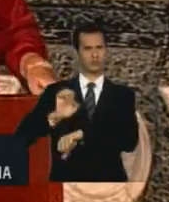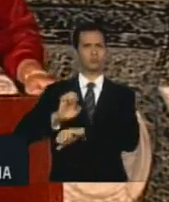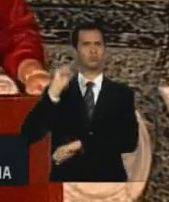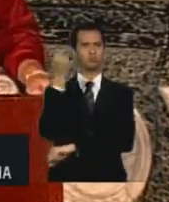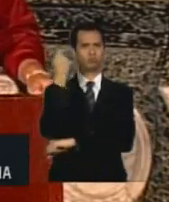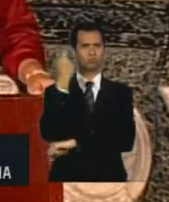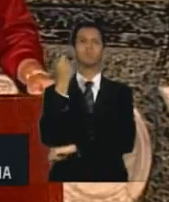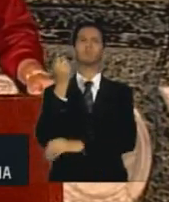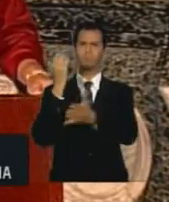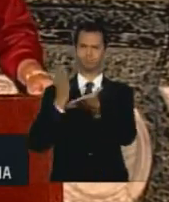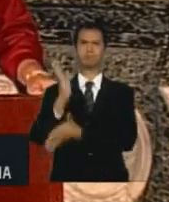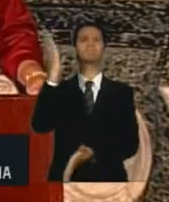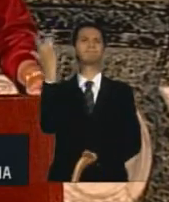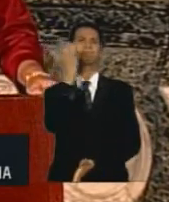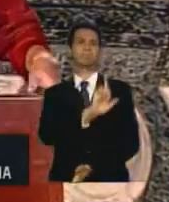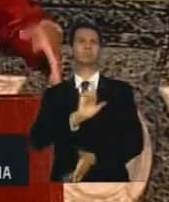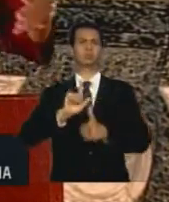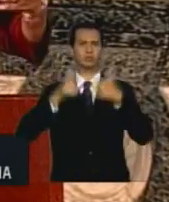definitivamente,